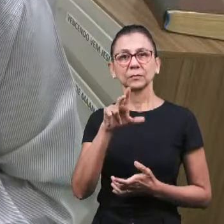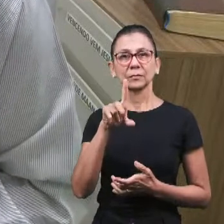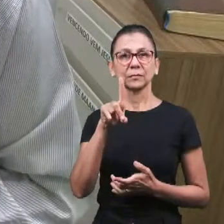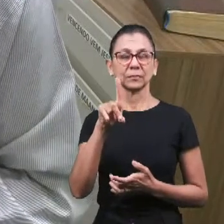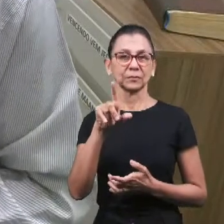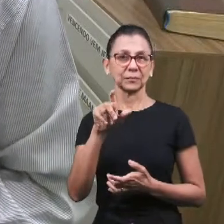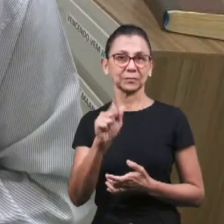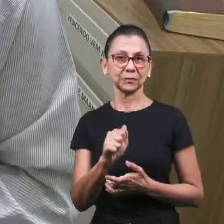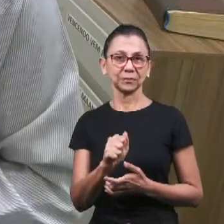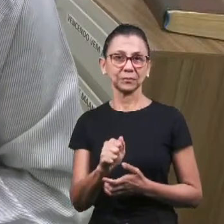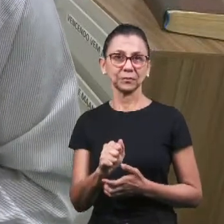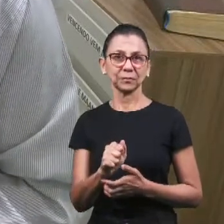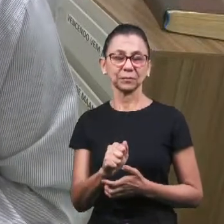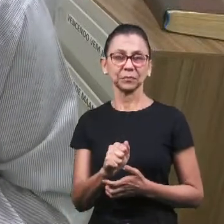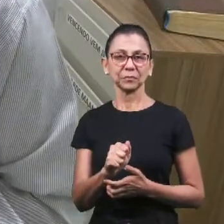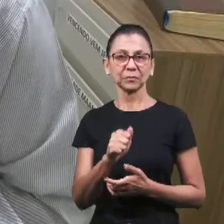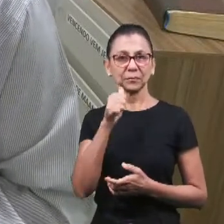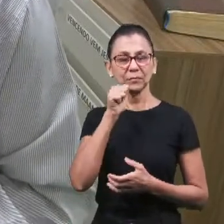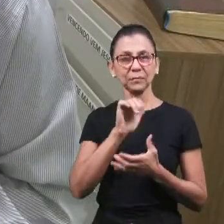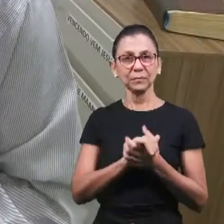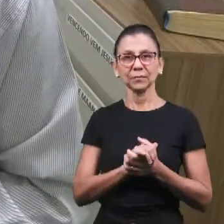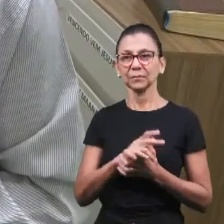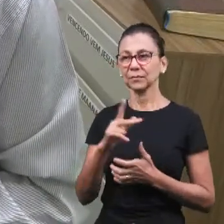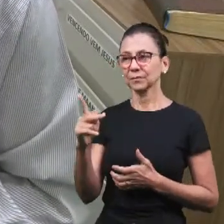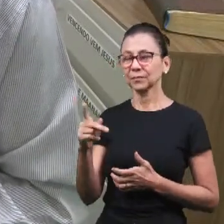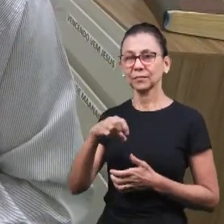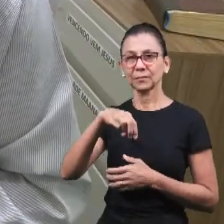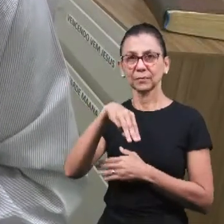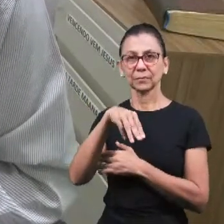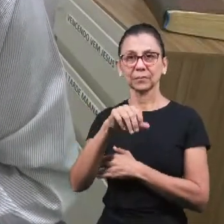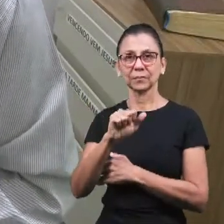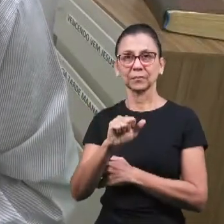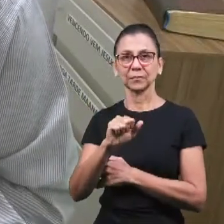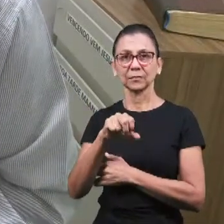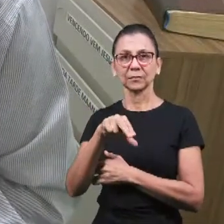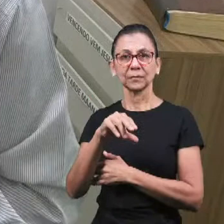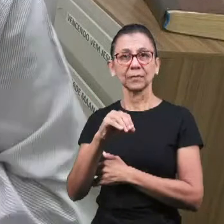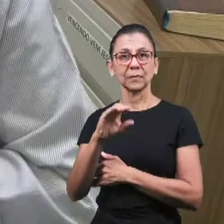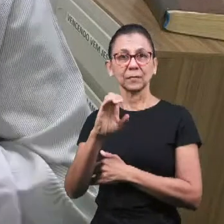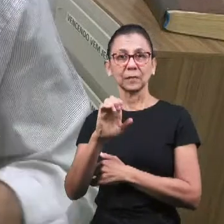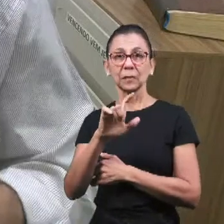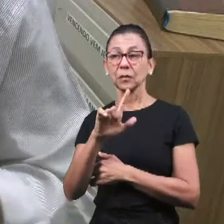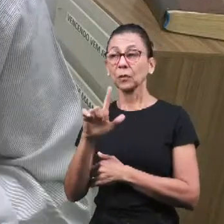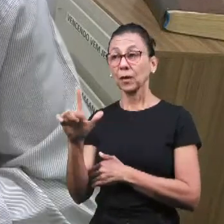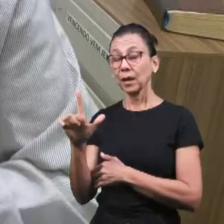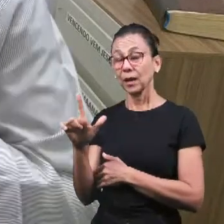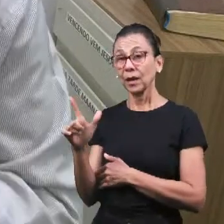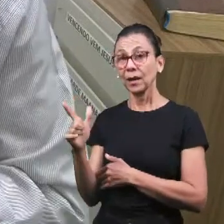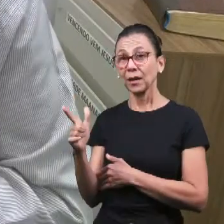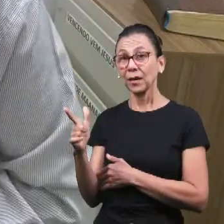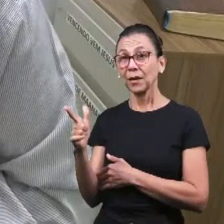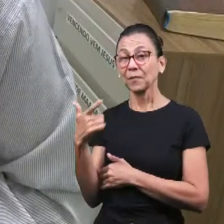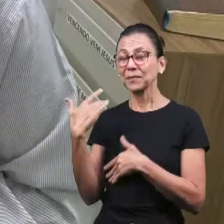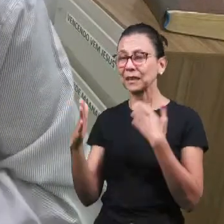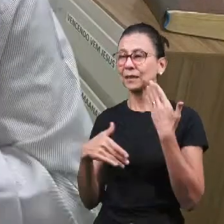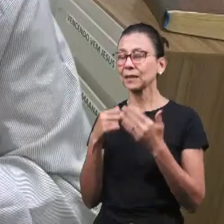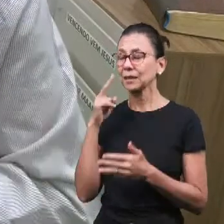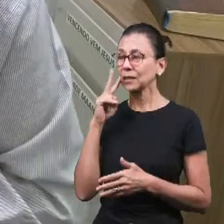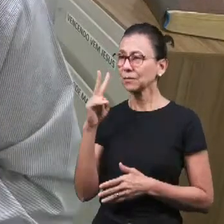pastor, o querido pastor Manuel Bento, que está conosco aqui nessa noite. Pastor, que alegria, viu? Sou com saúde,